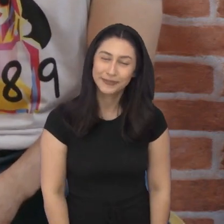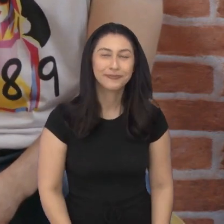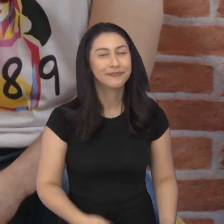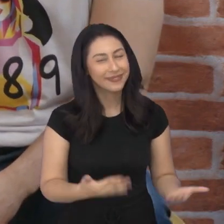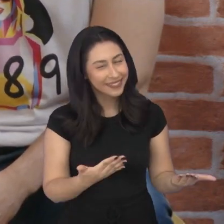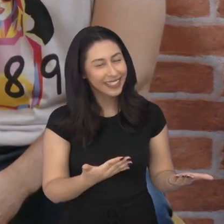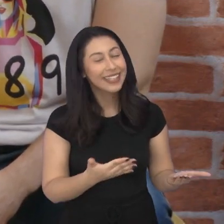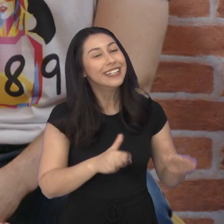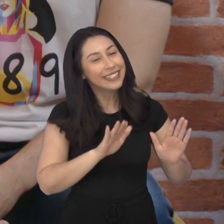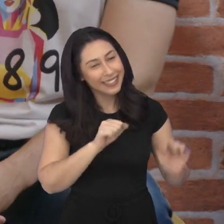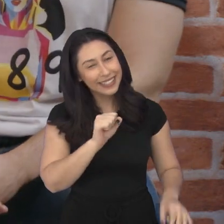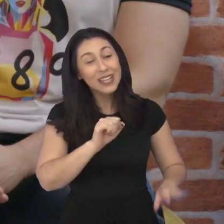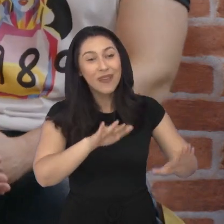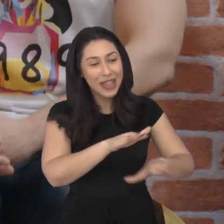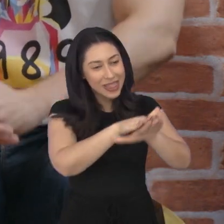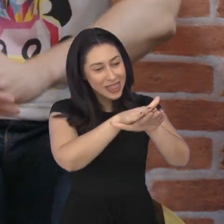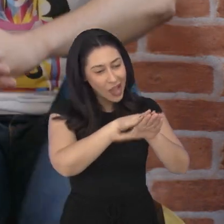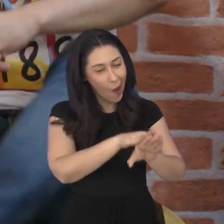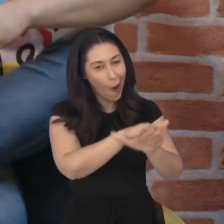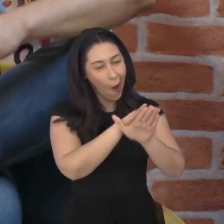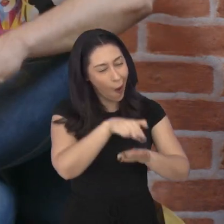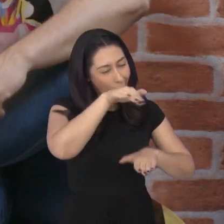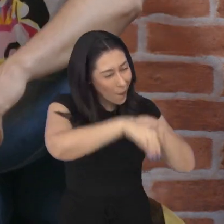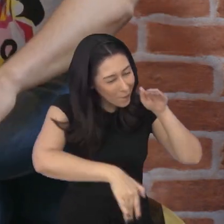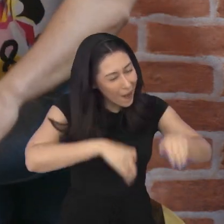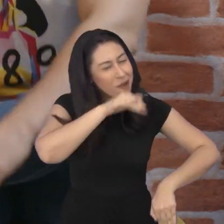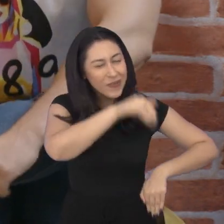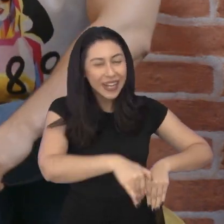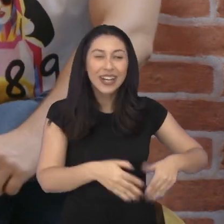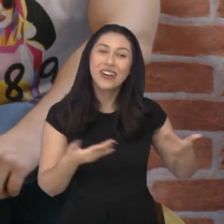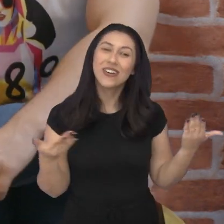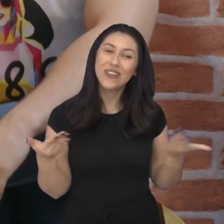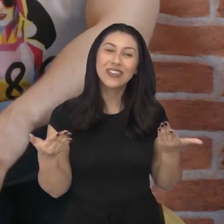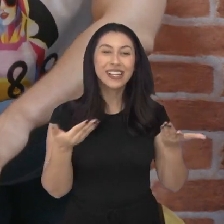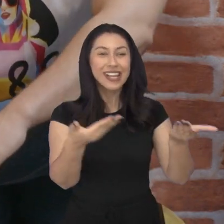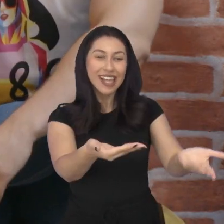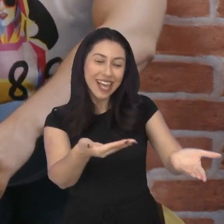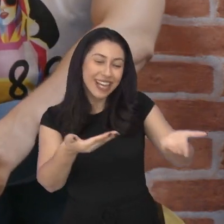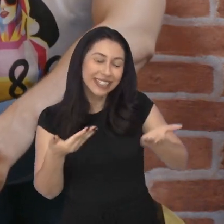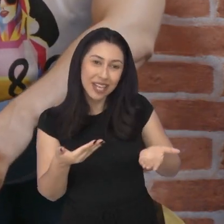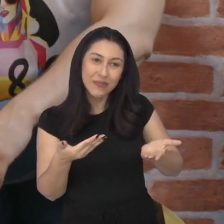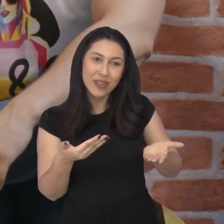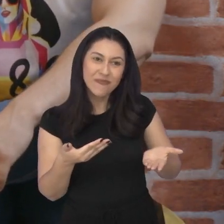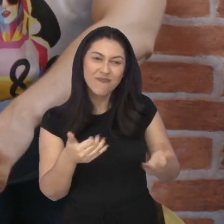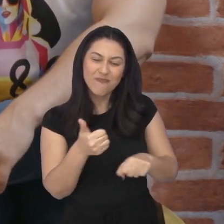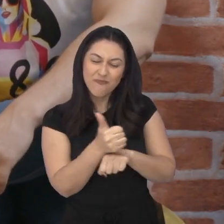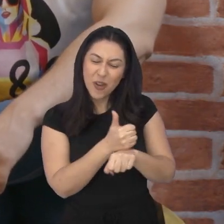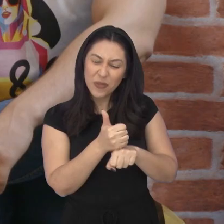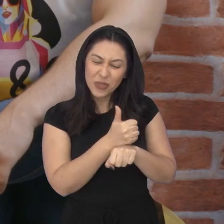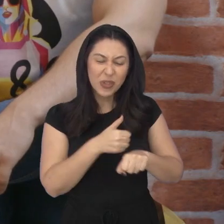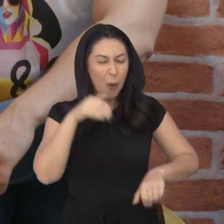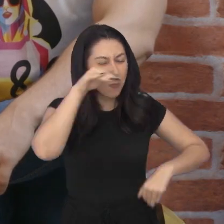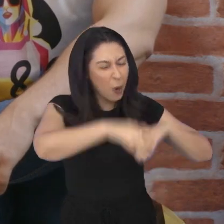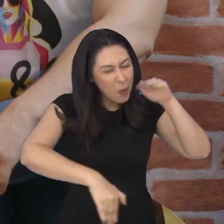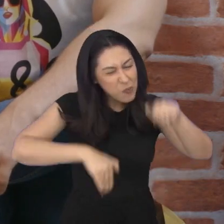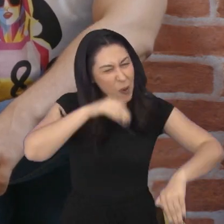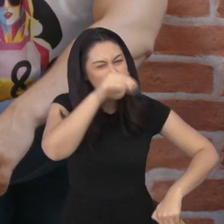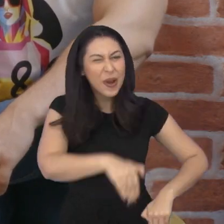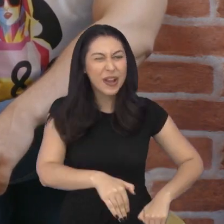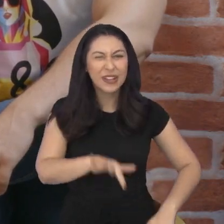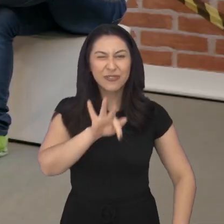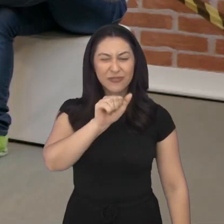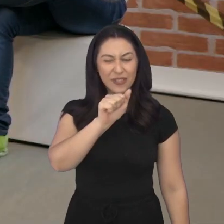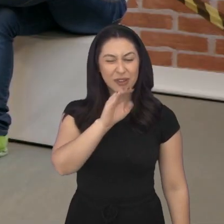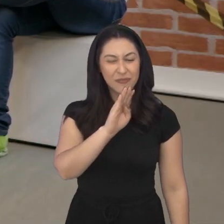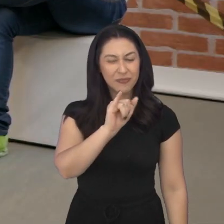Pois é, ele tá certo, gente. Olha só, hoje a gente recebe aqui no Tá Ligado uma das maiores atletas da natação brasileira,